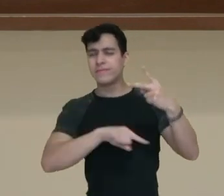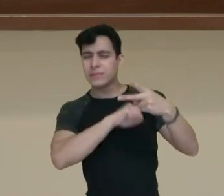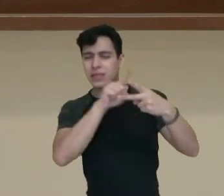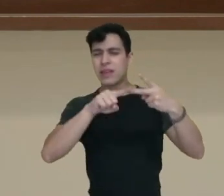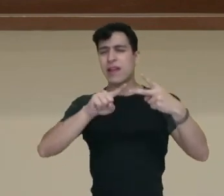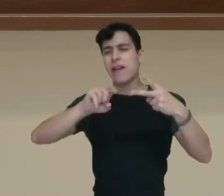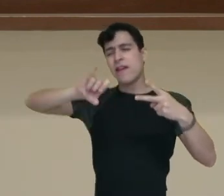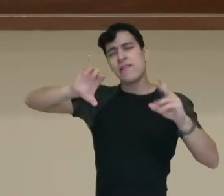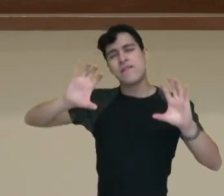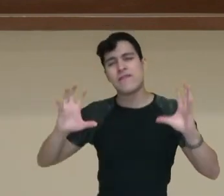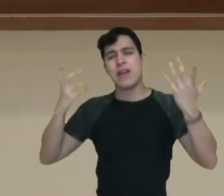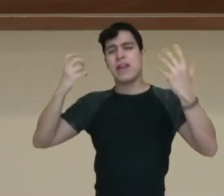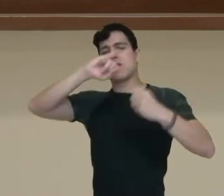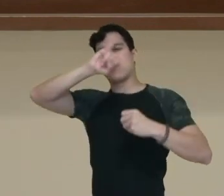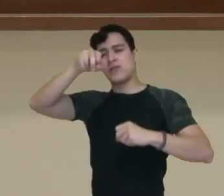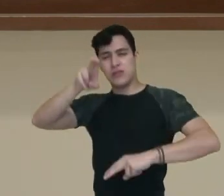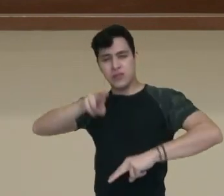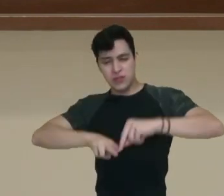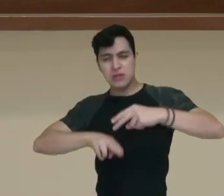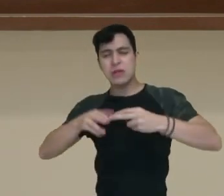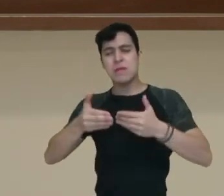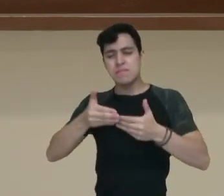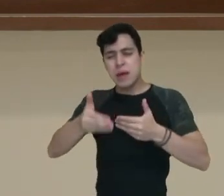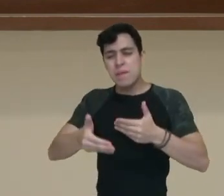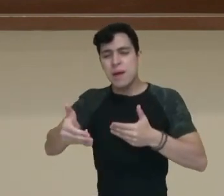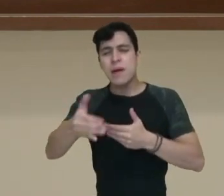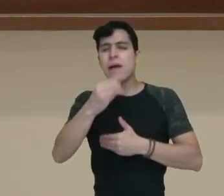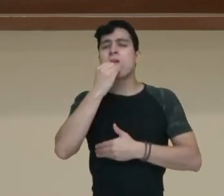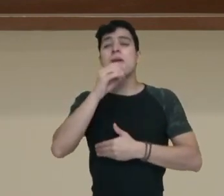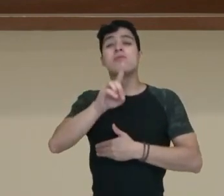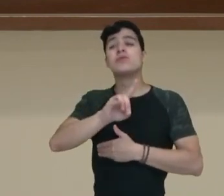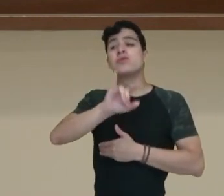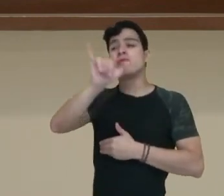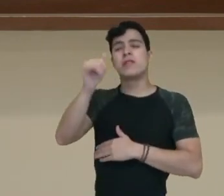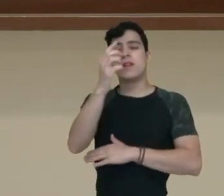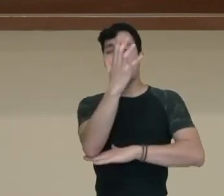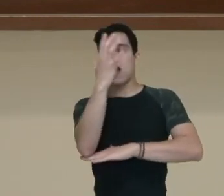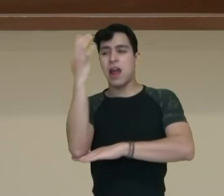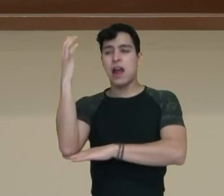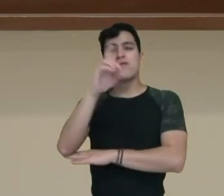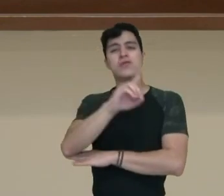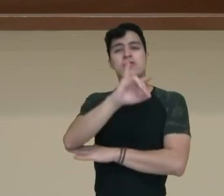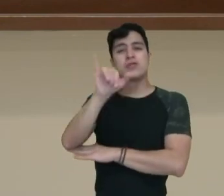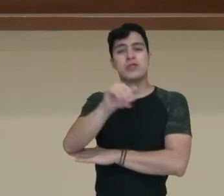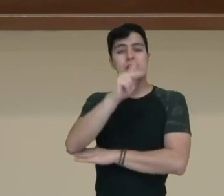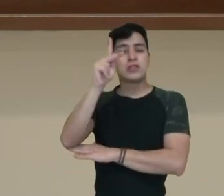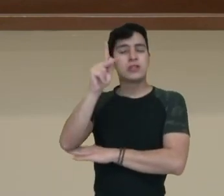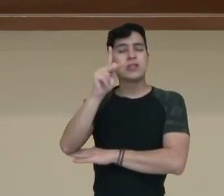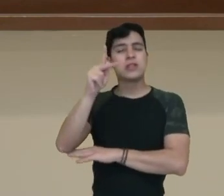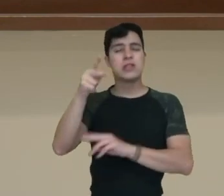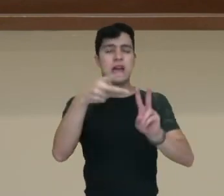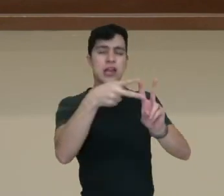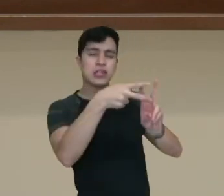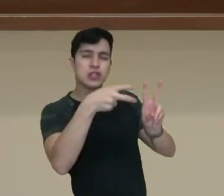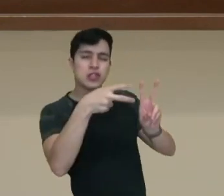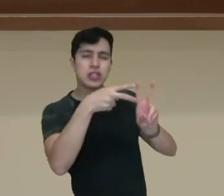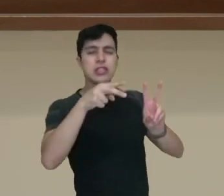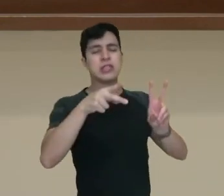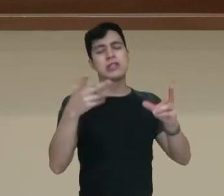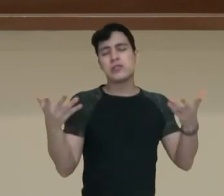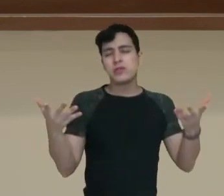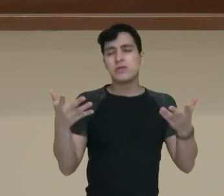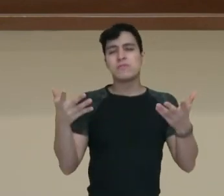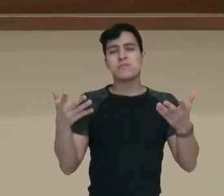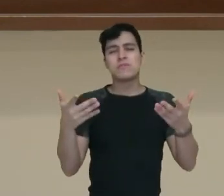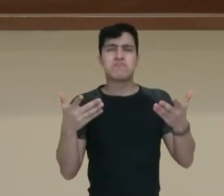festas juninas, nós temos outras datas, como por exemplo, dia da árvore, dia do índio, dias que não são feriados, mas